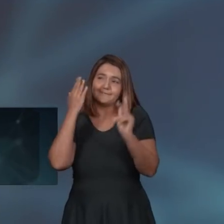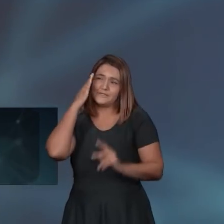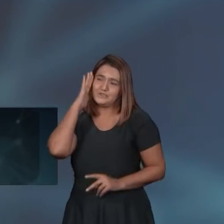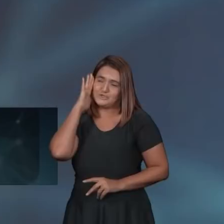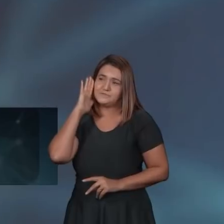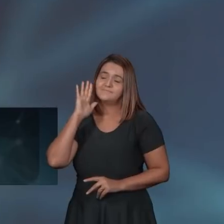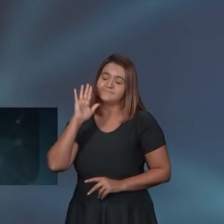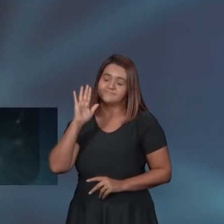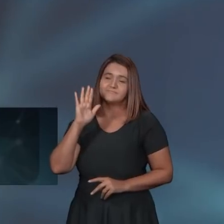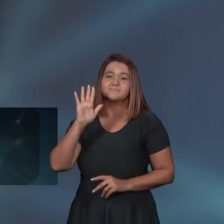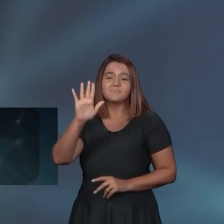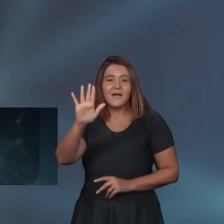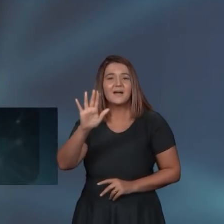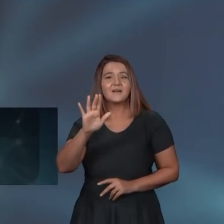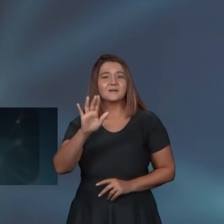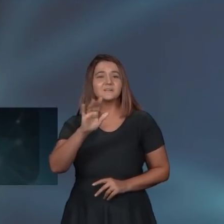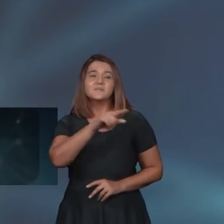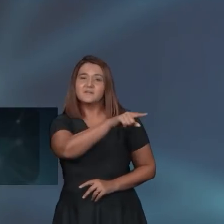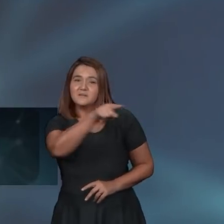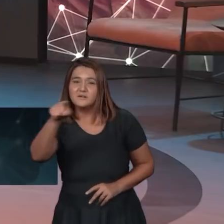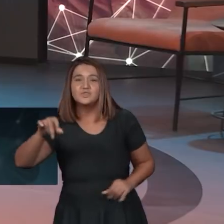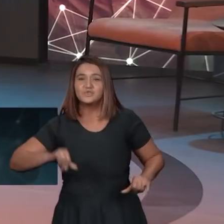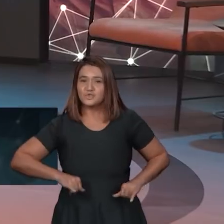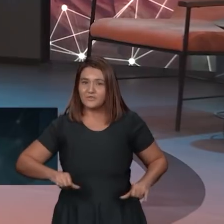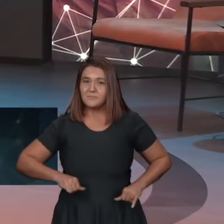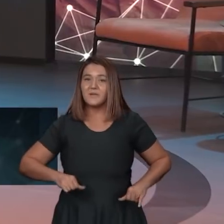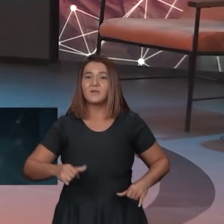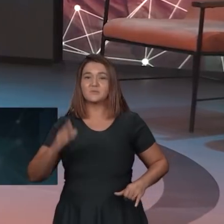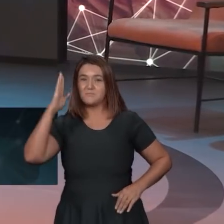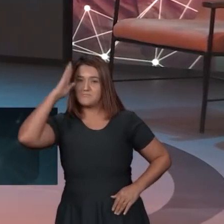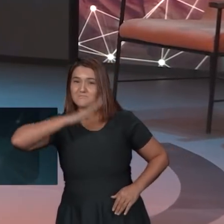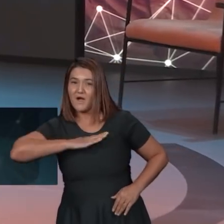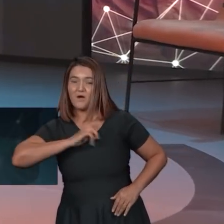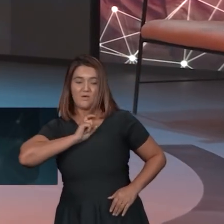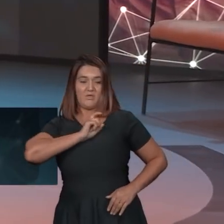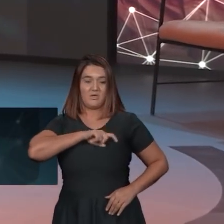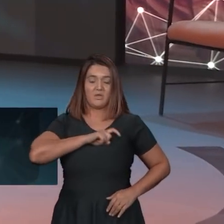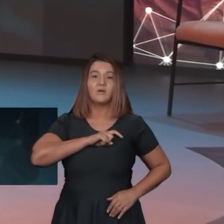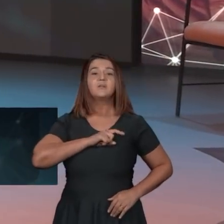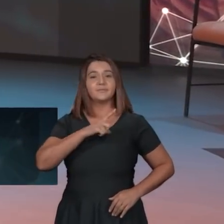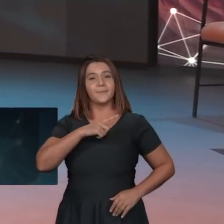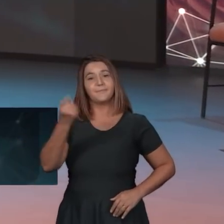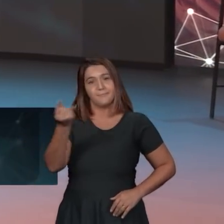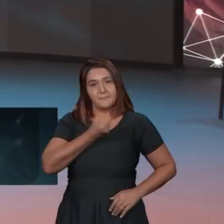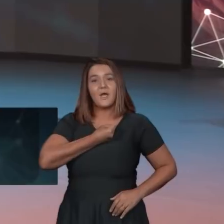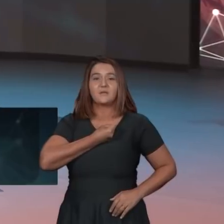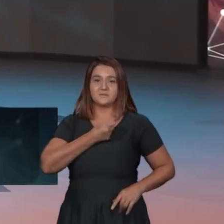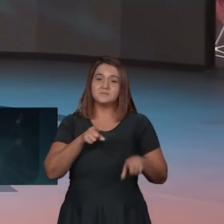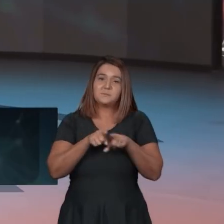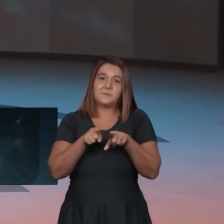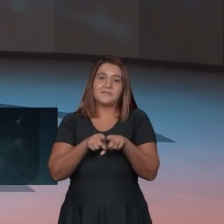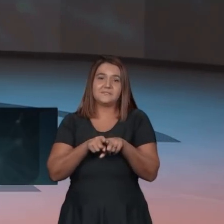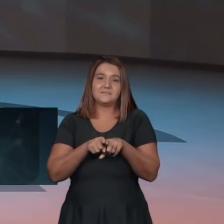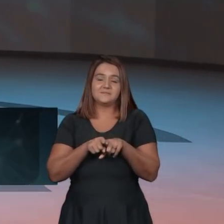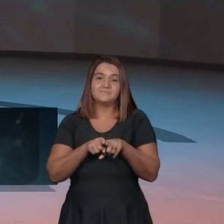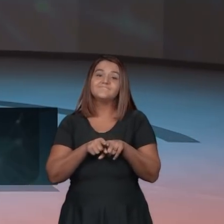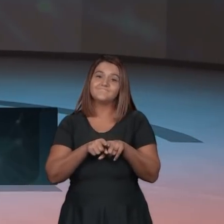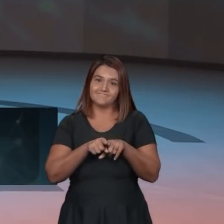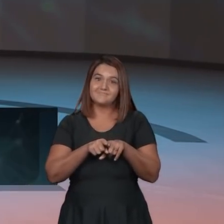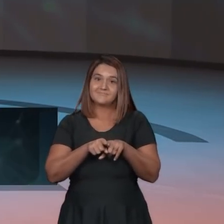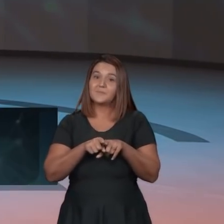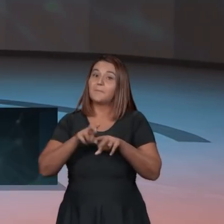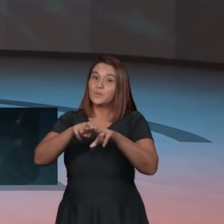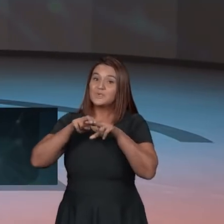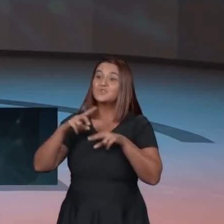real as consequências dele. Concordo com você. Da mesma maneira, embora o mal como entidade não exista, a ausência de